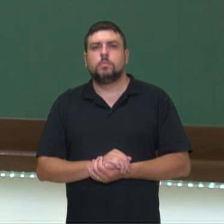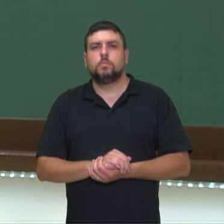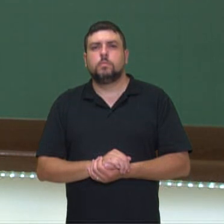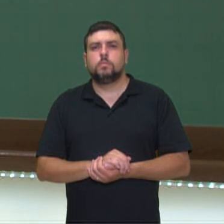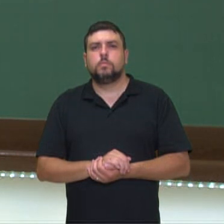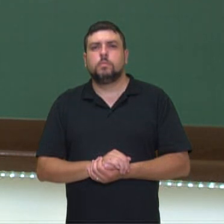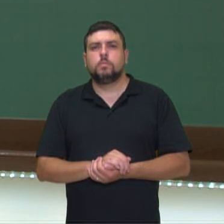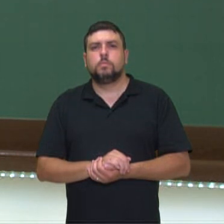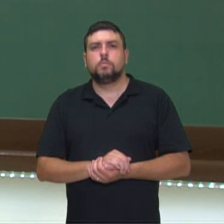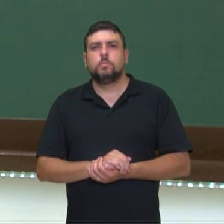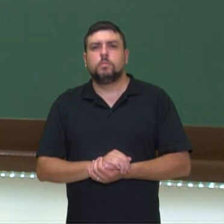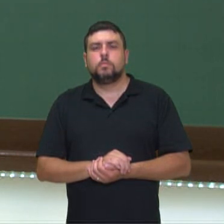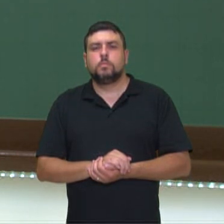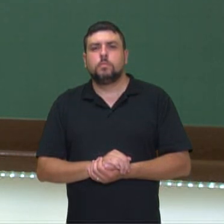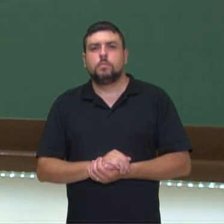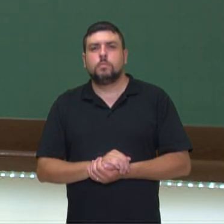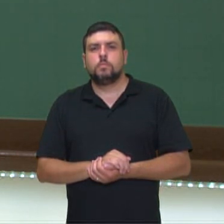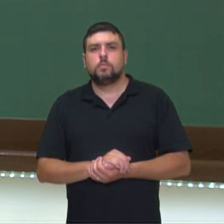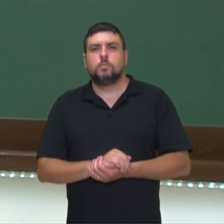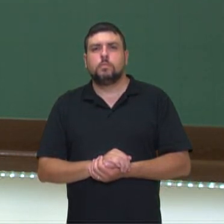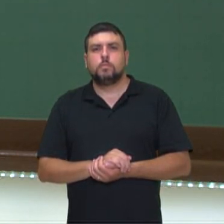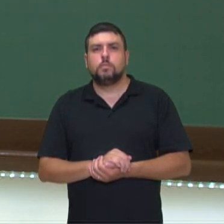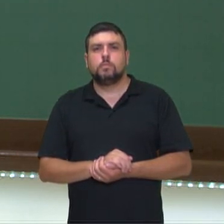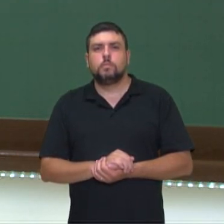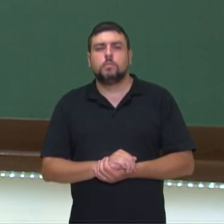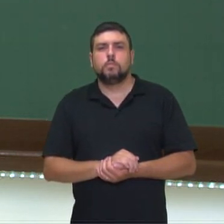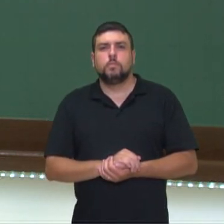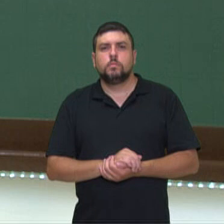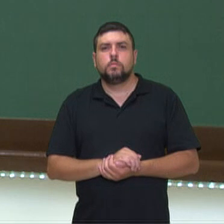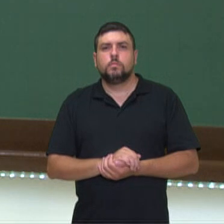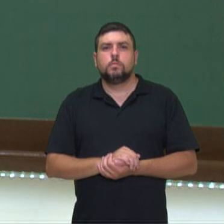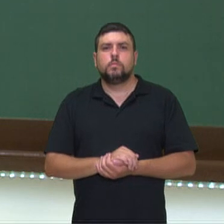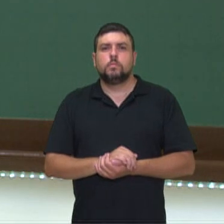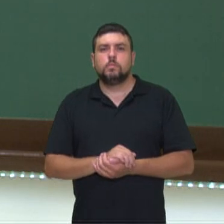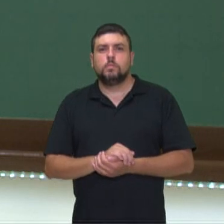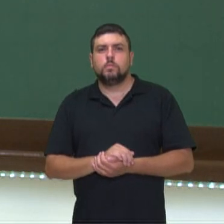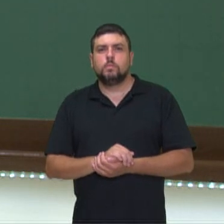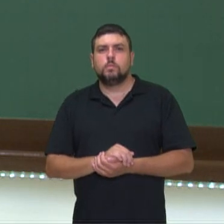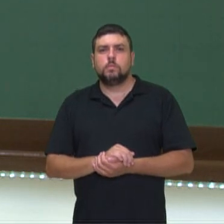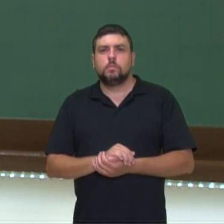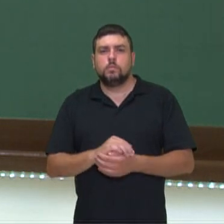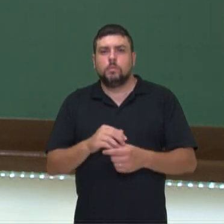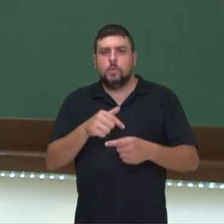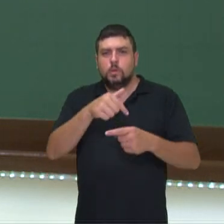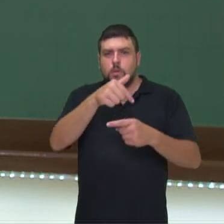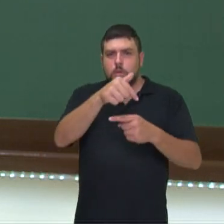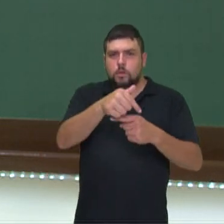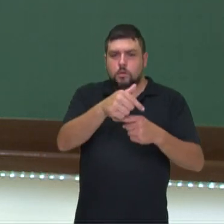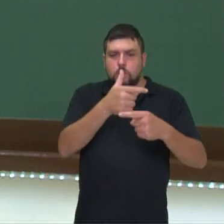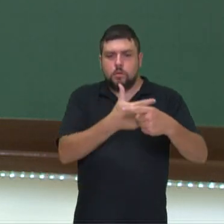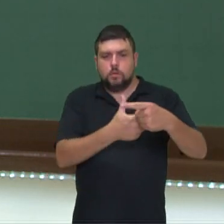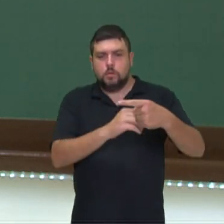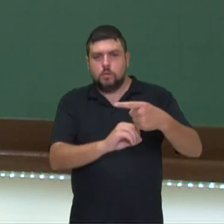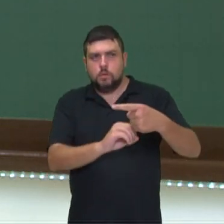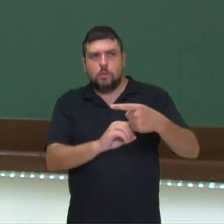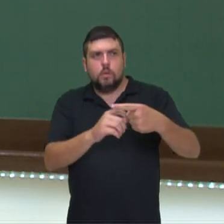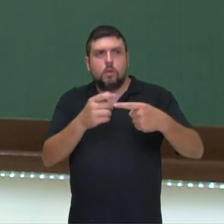Olha só. 7 20avos de um número é igual a 70 gramas.